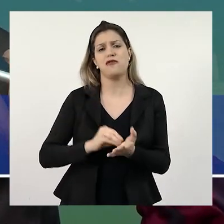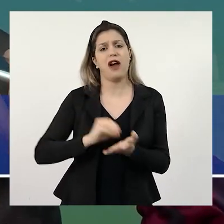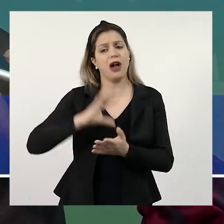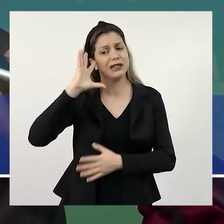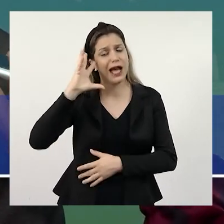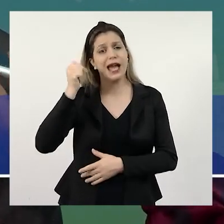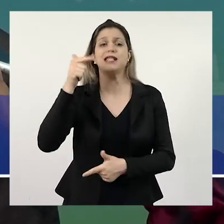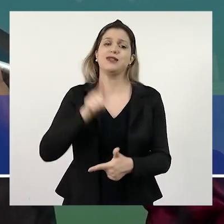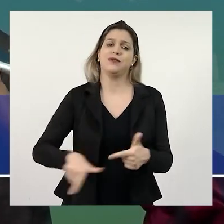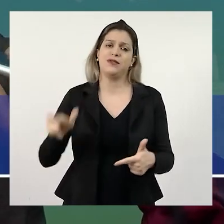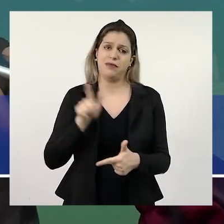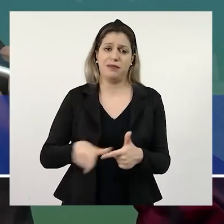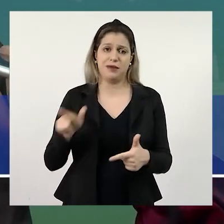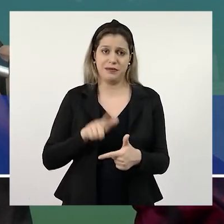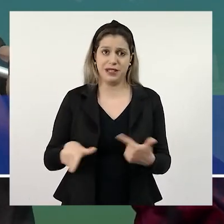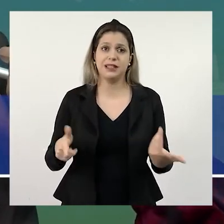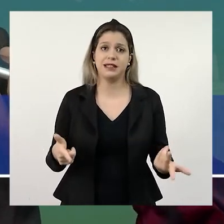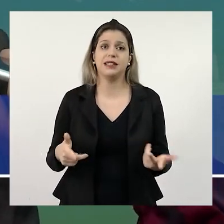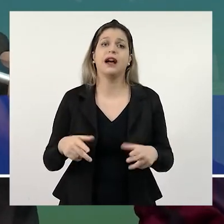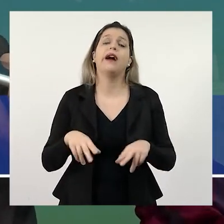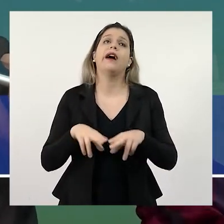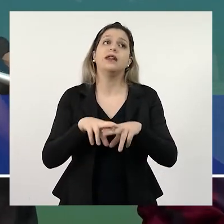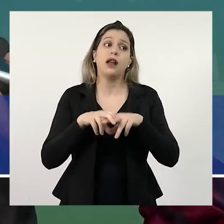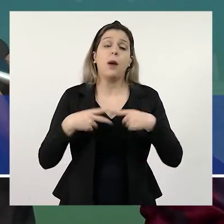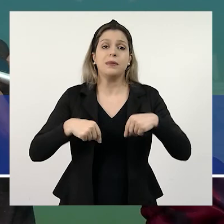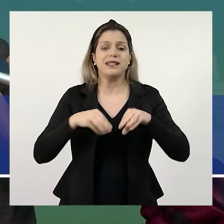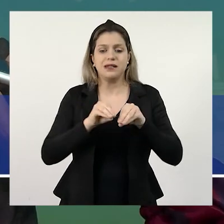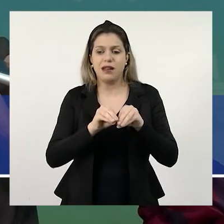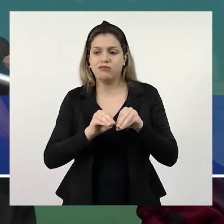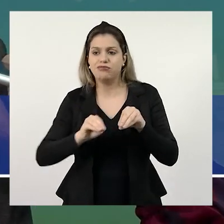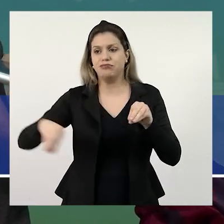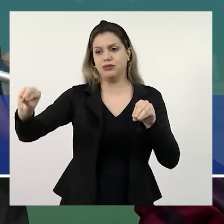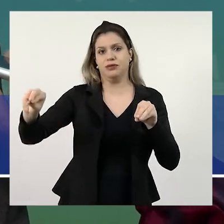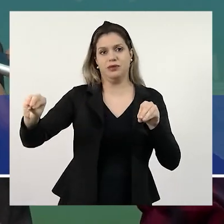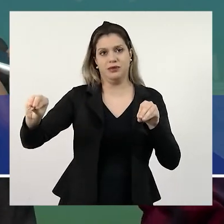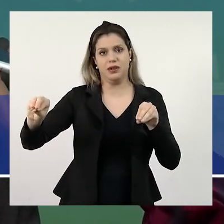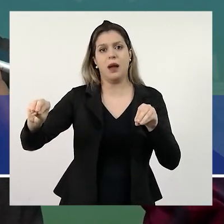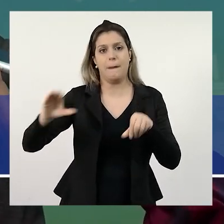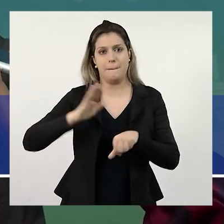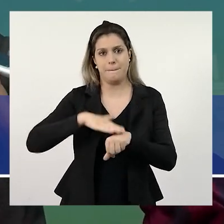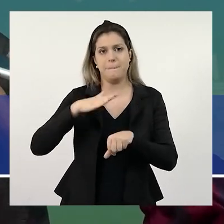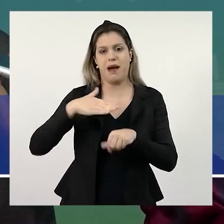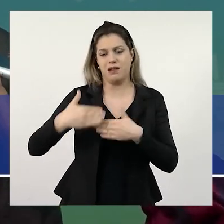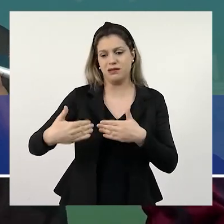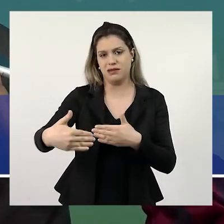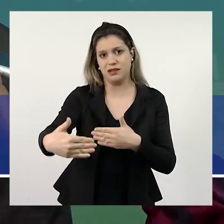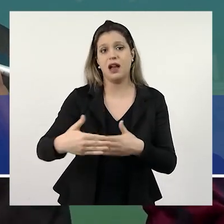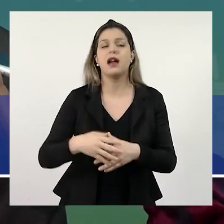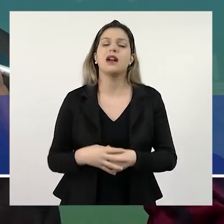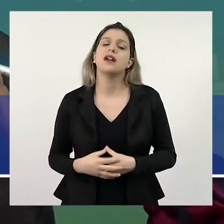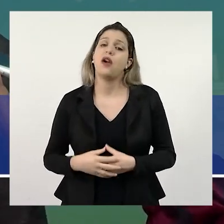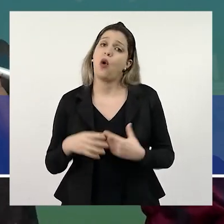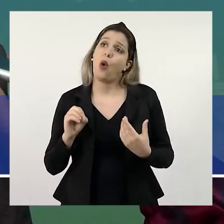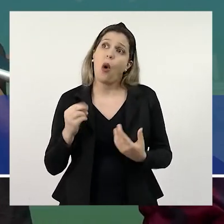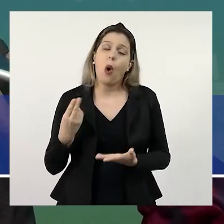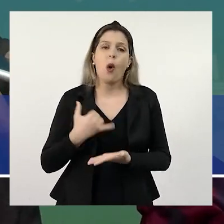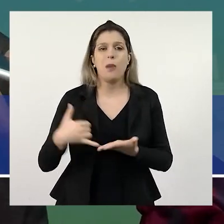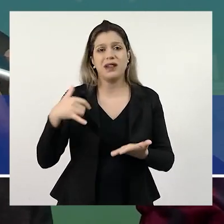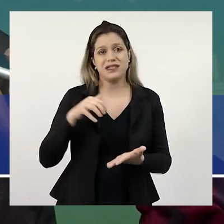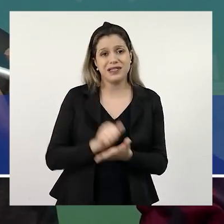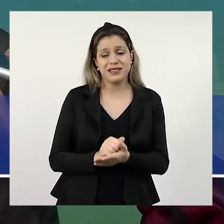o problema central, né? Então nós temos que fazer essa prorrogação, ou dar uma